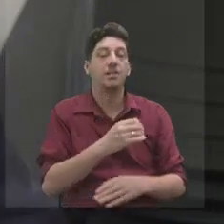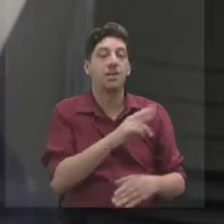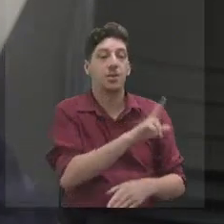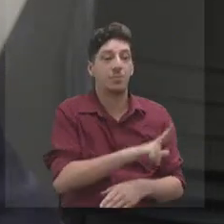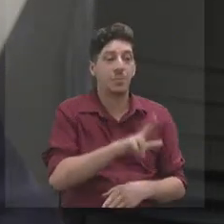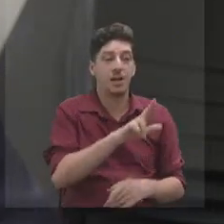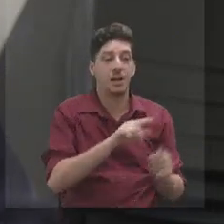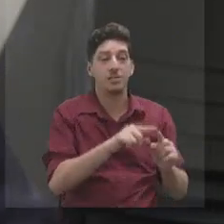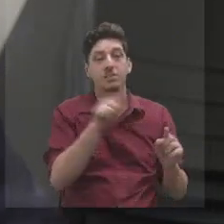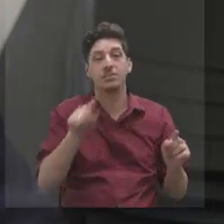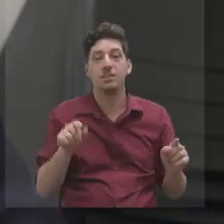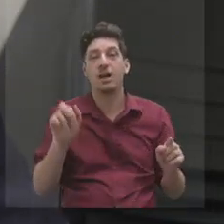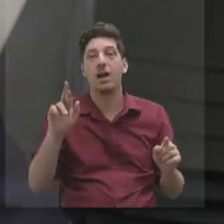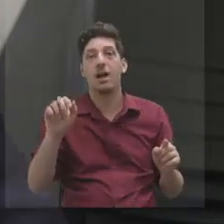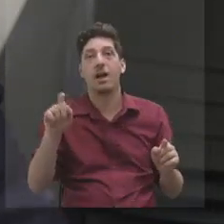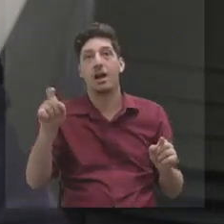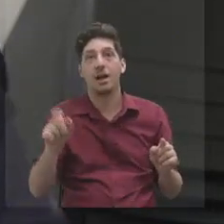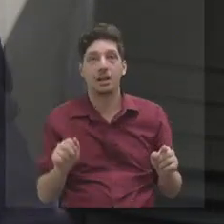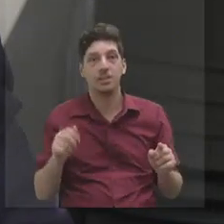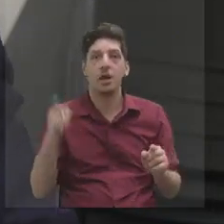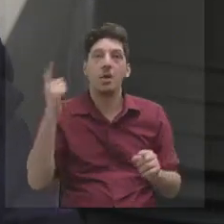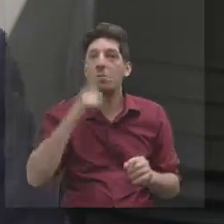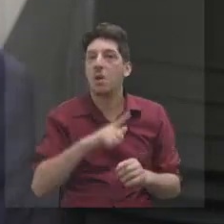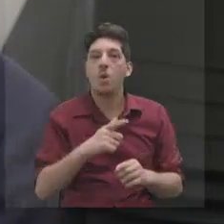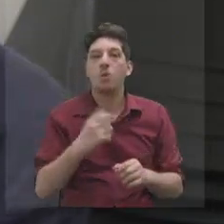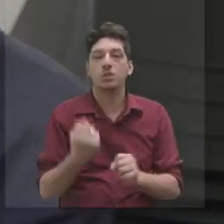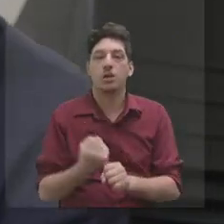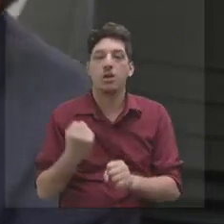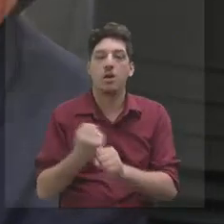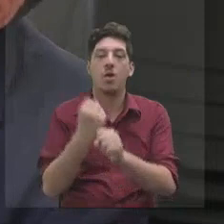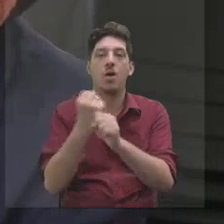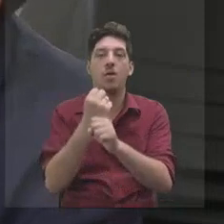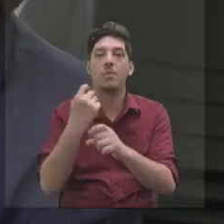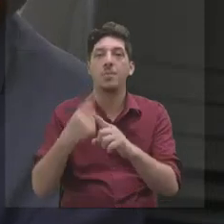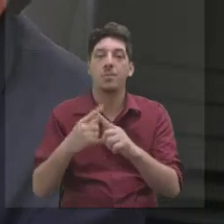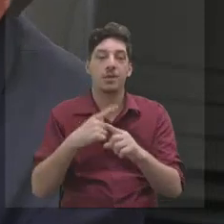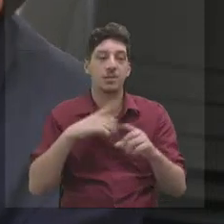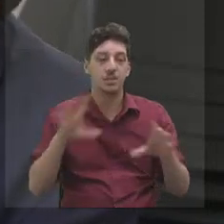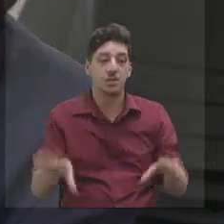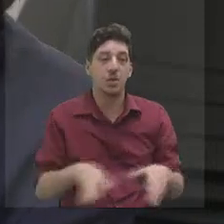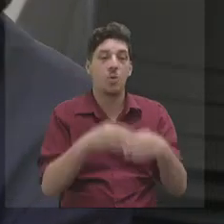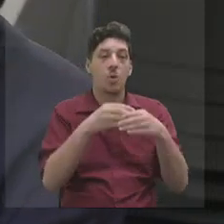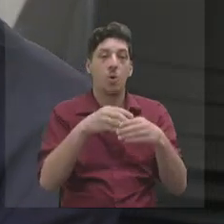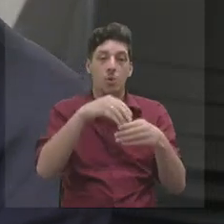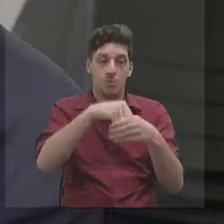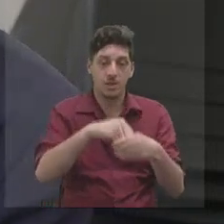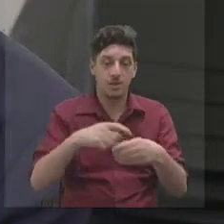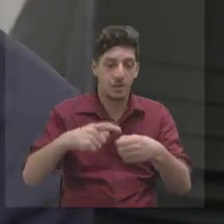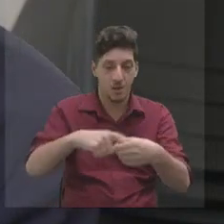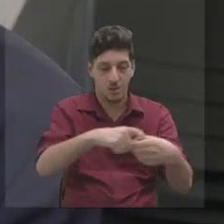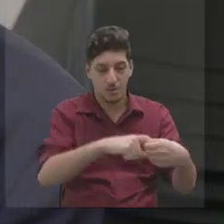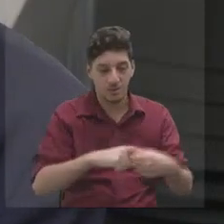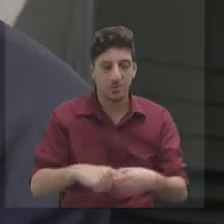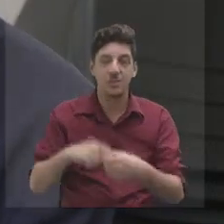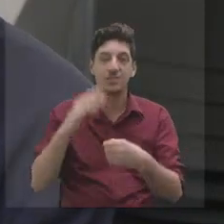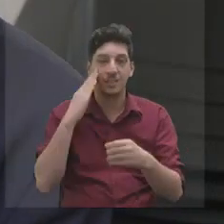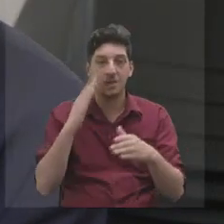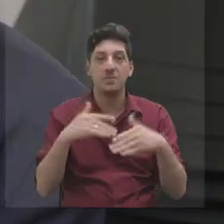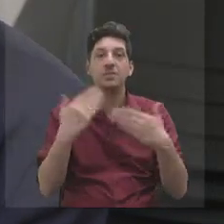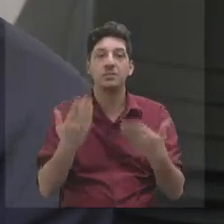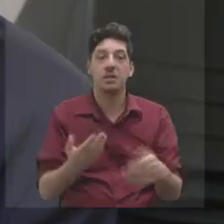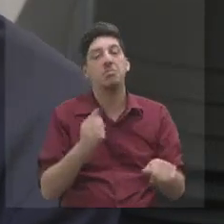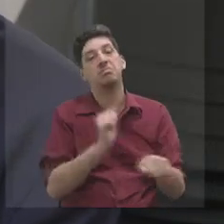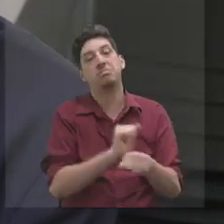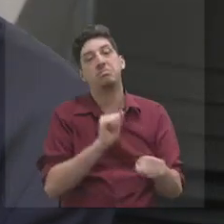e ela não podia ser feita a obra porque ela estava no pacote de concessões então só depois